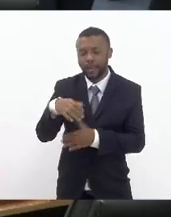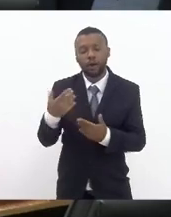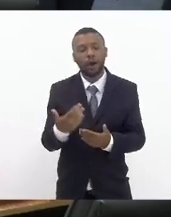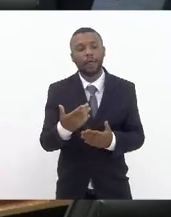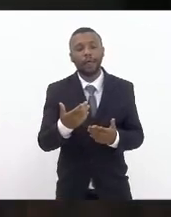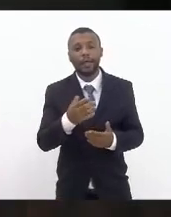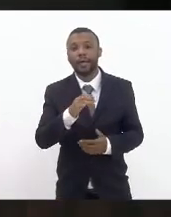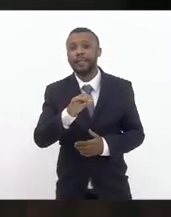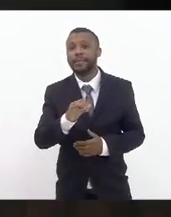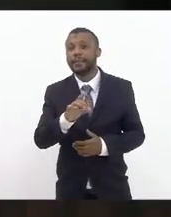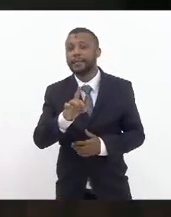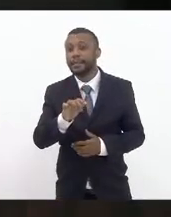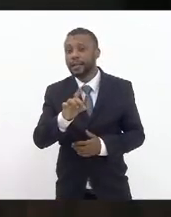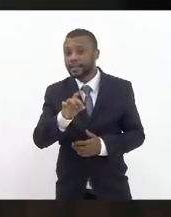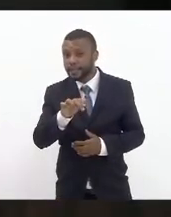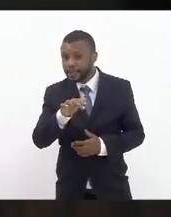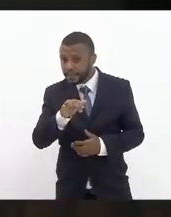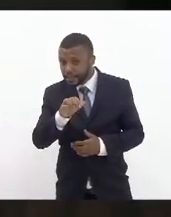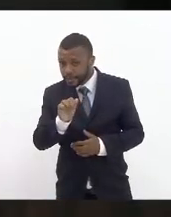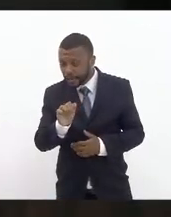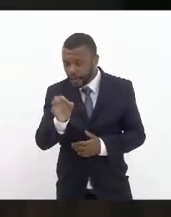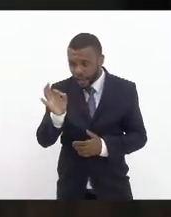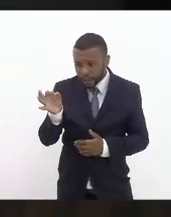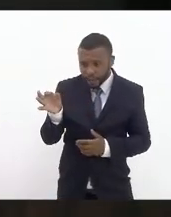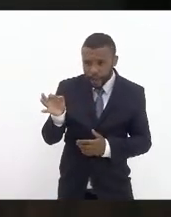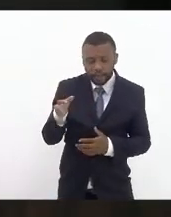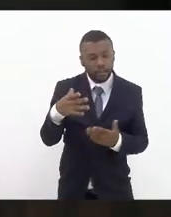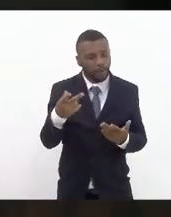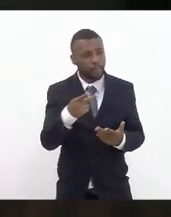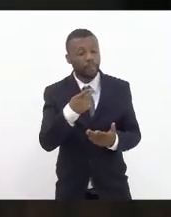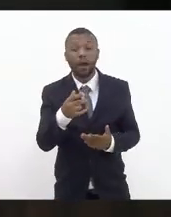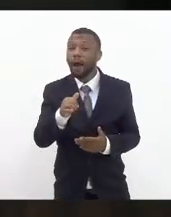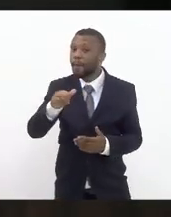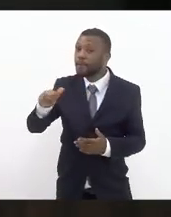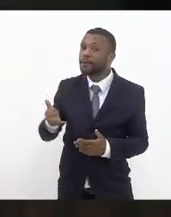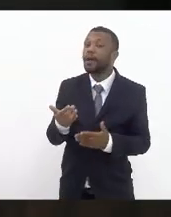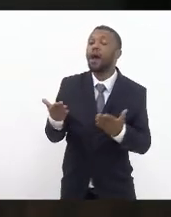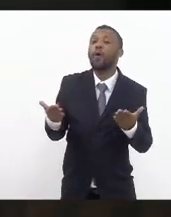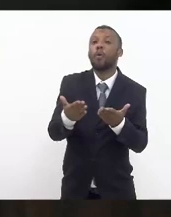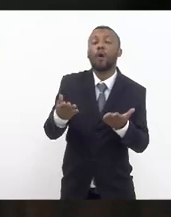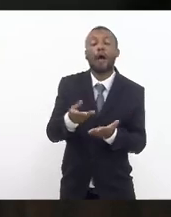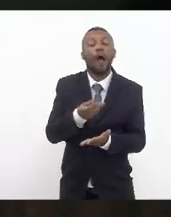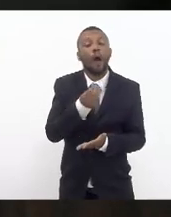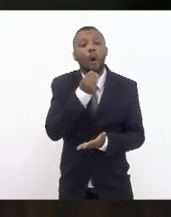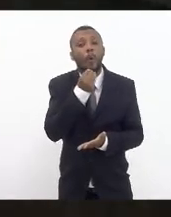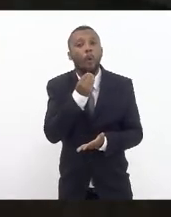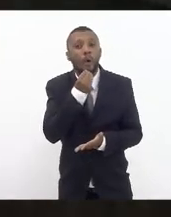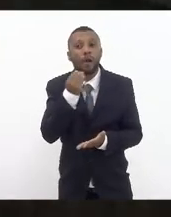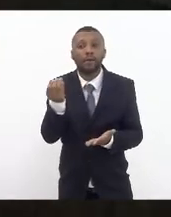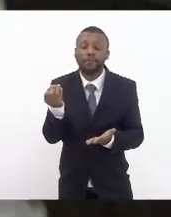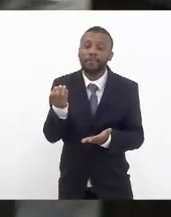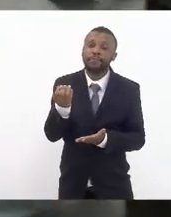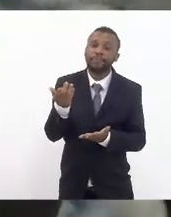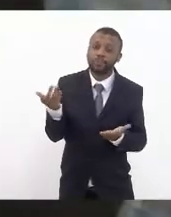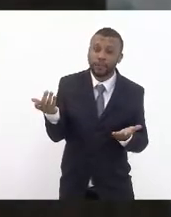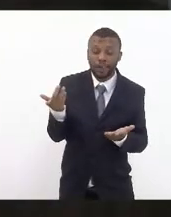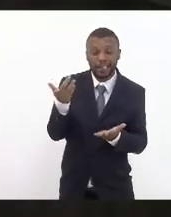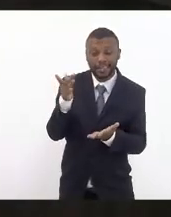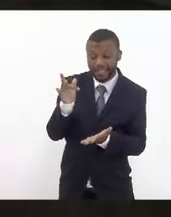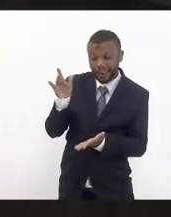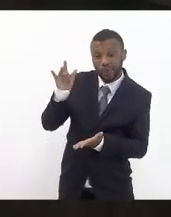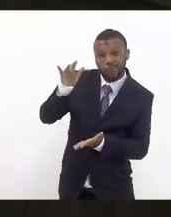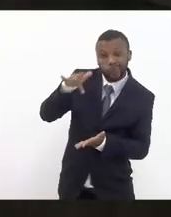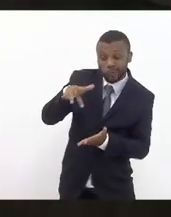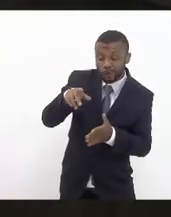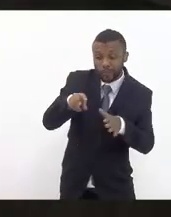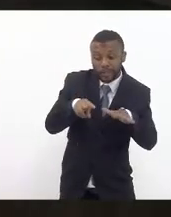É isso mesmo, deputado Luiz? Senhor presidente. Aproveita agora a oportunidade. Quiçá essa seja a última